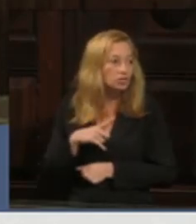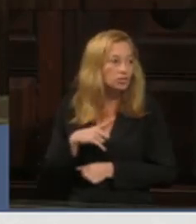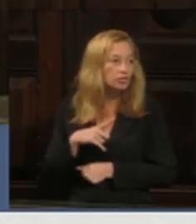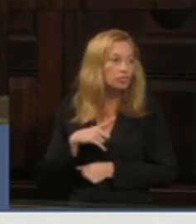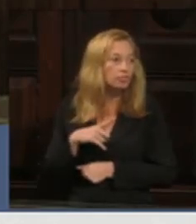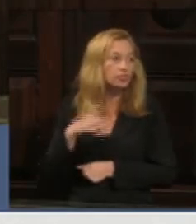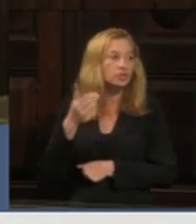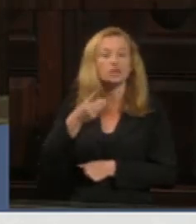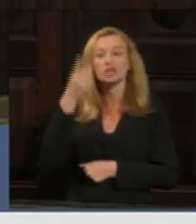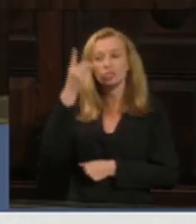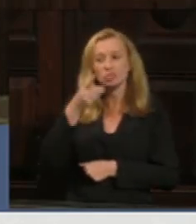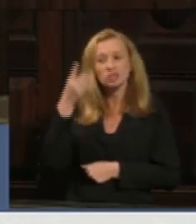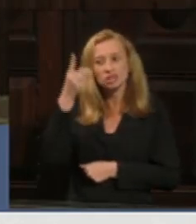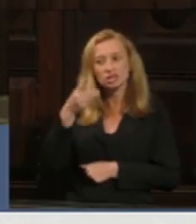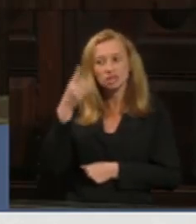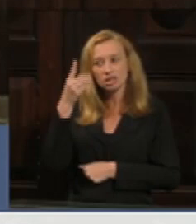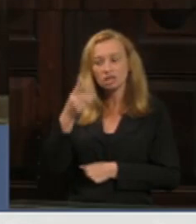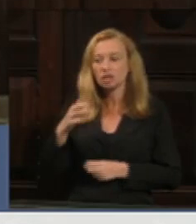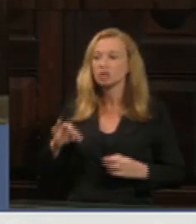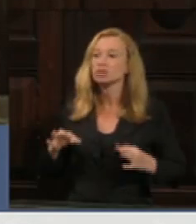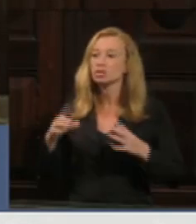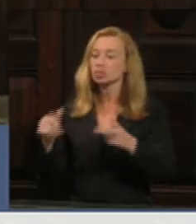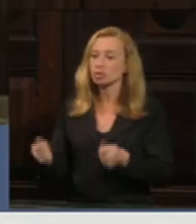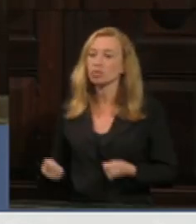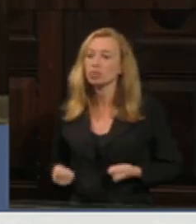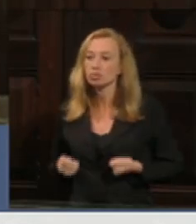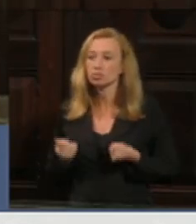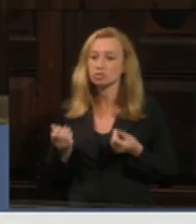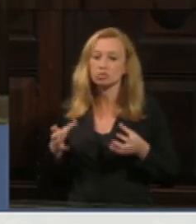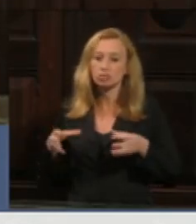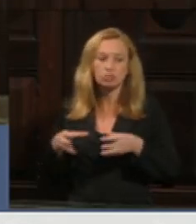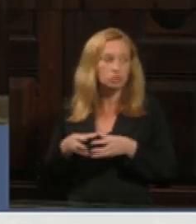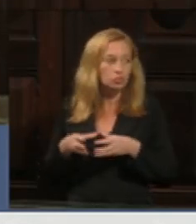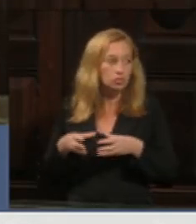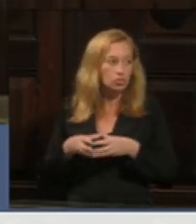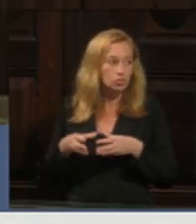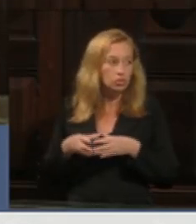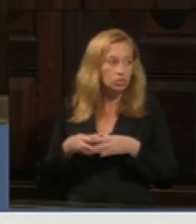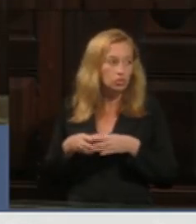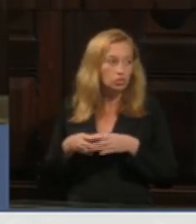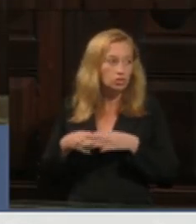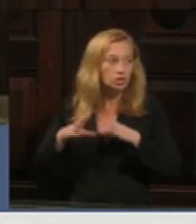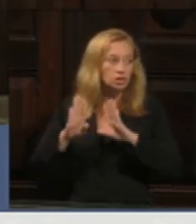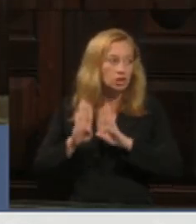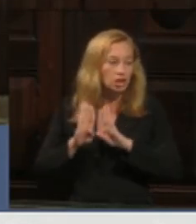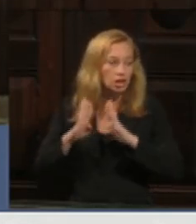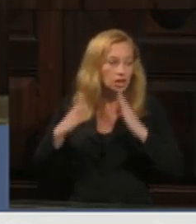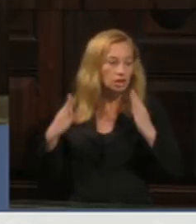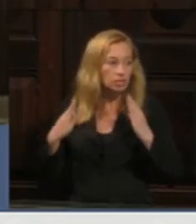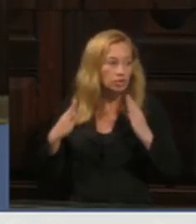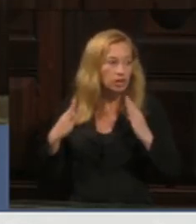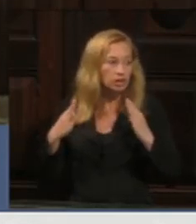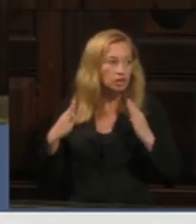deputado todo o seu gabinete aberto para as demandas, para todas as principais